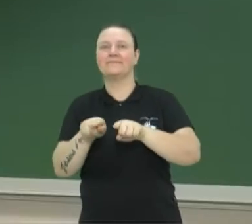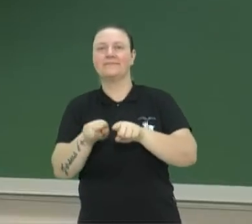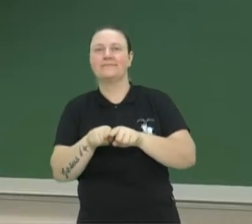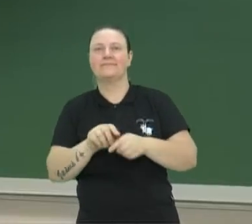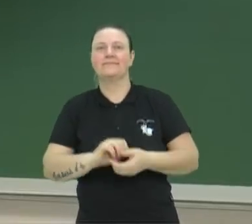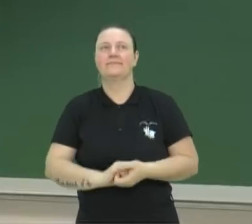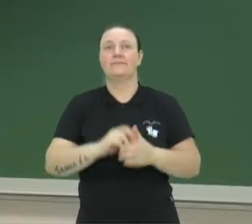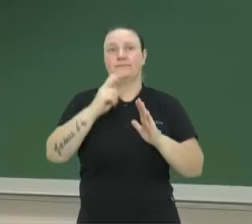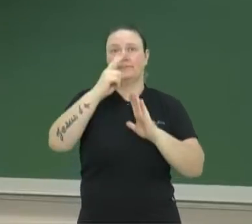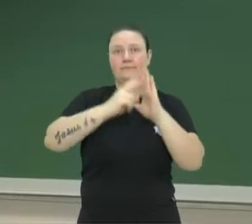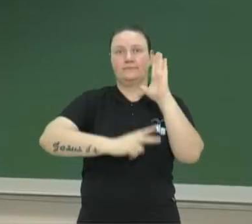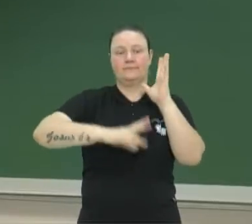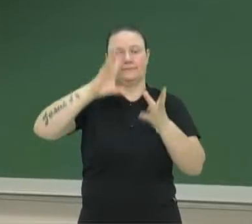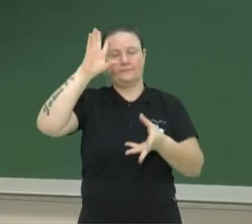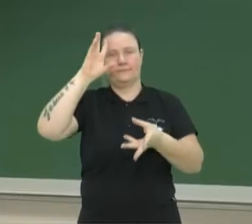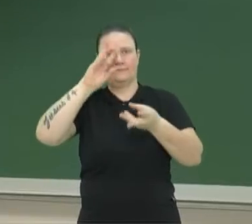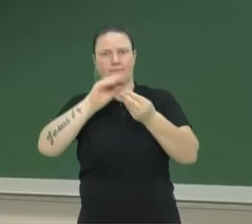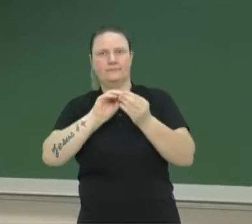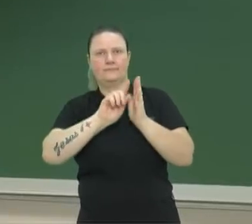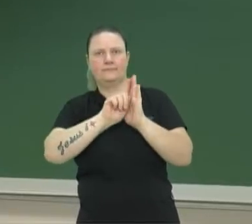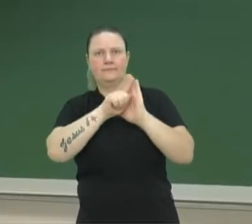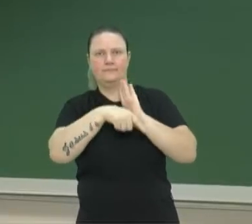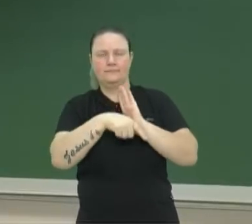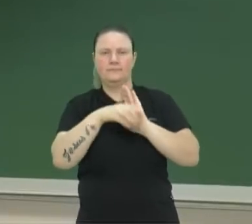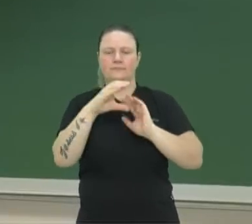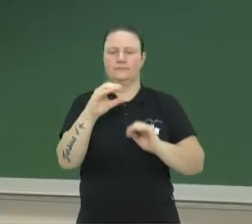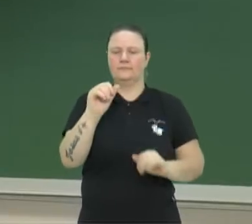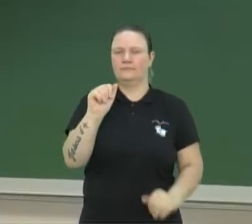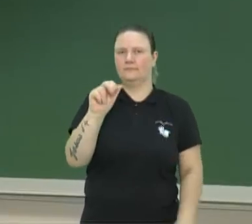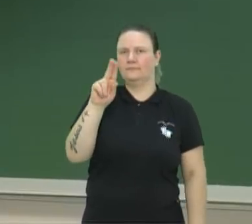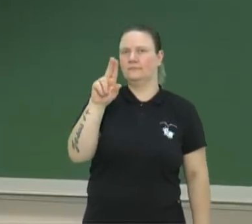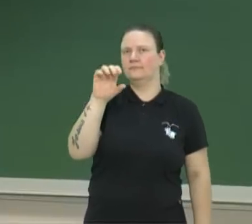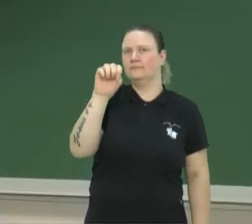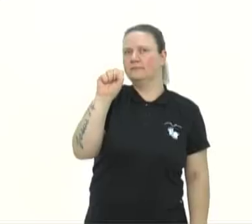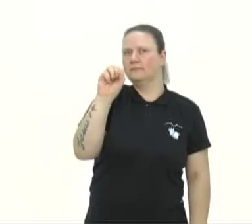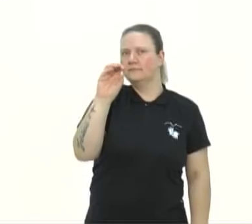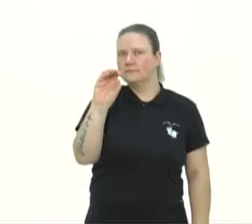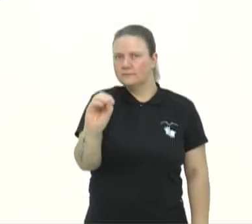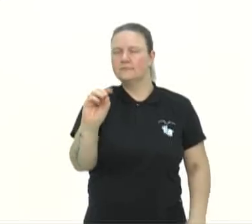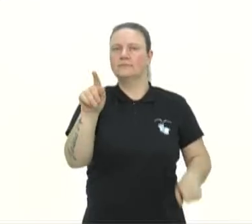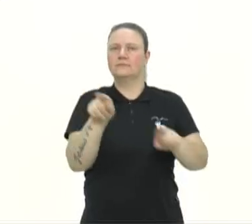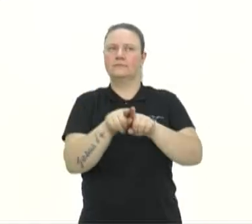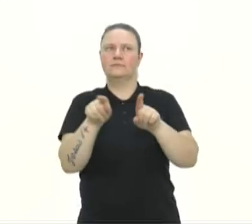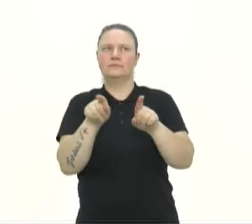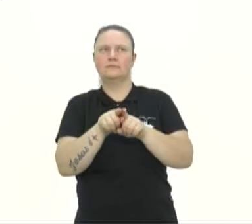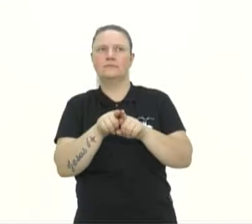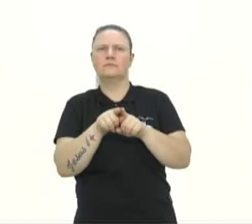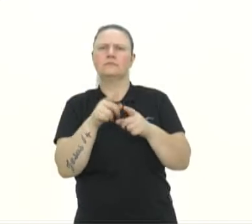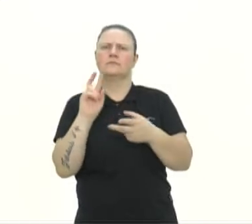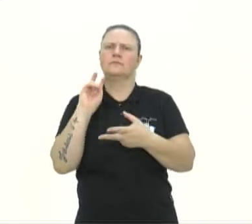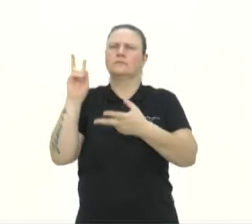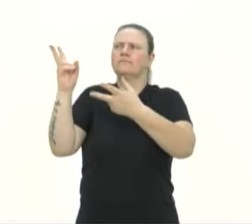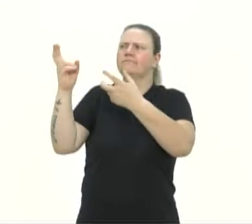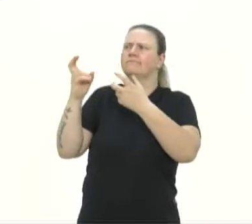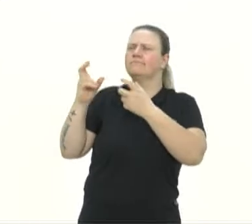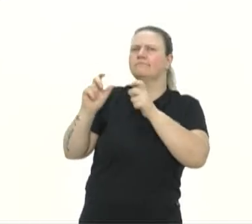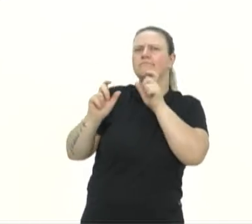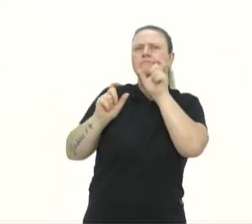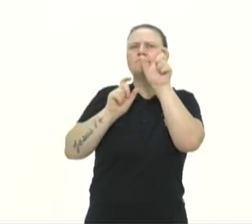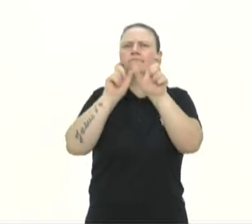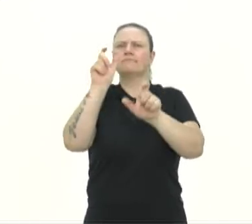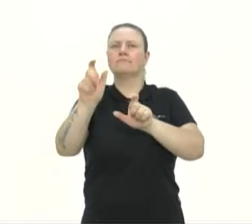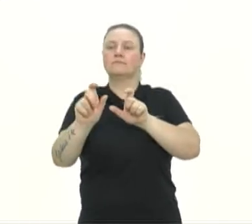aqui ler e compreender o gênero textual causo, certo? Nós vamos inferir os sentidos de uma palavra